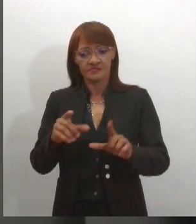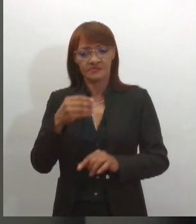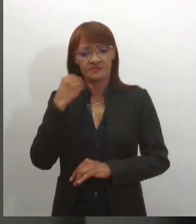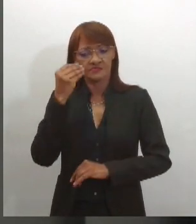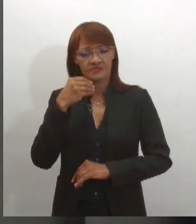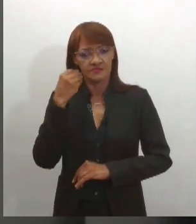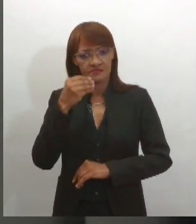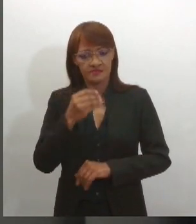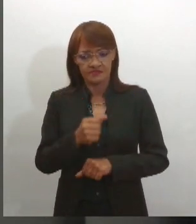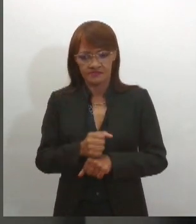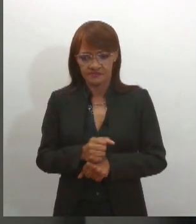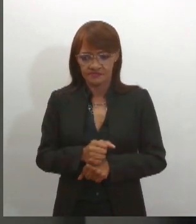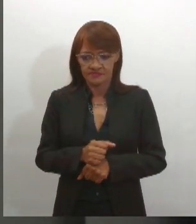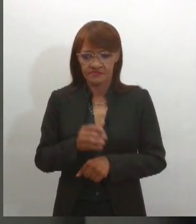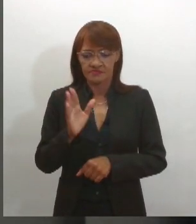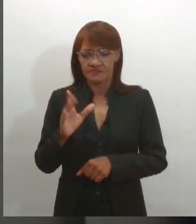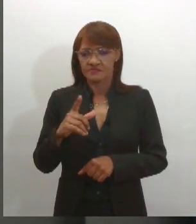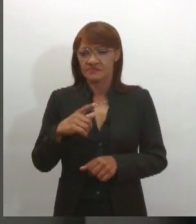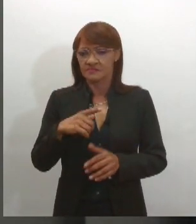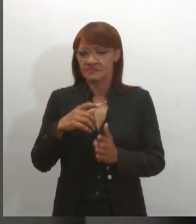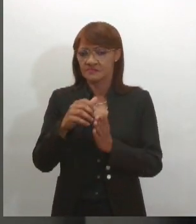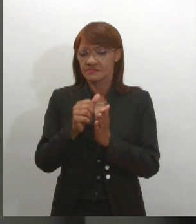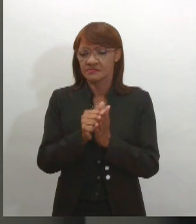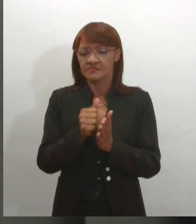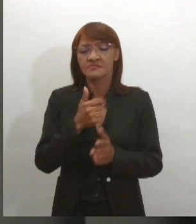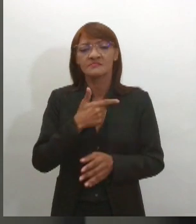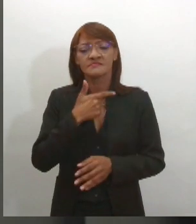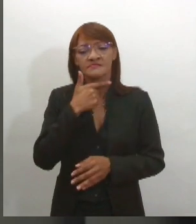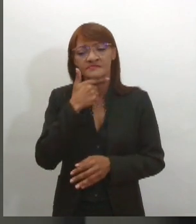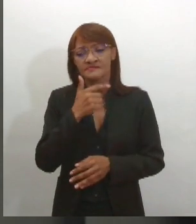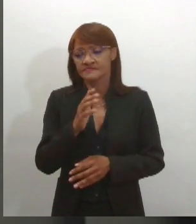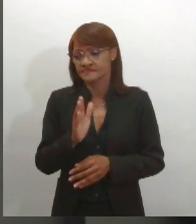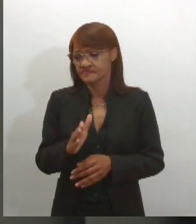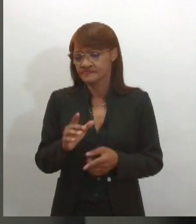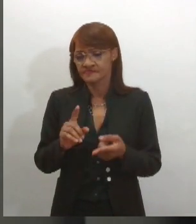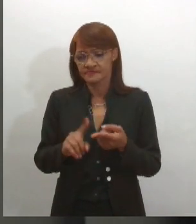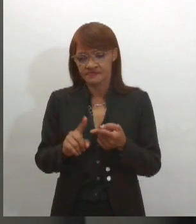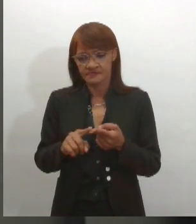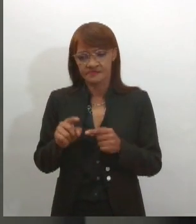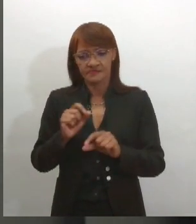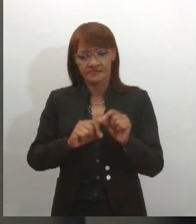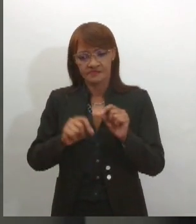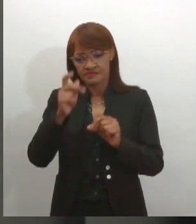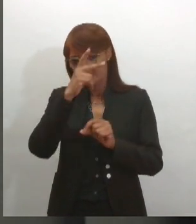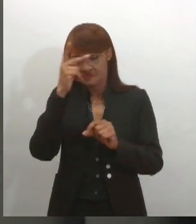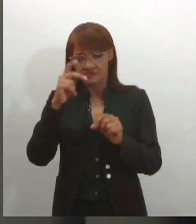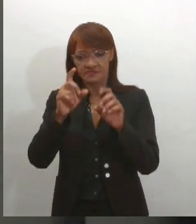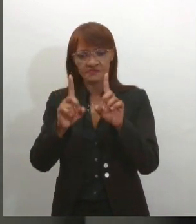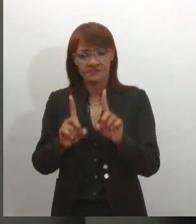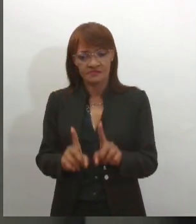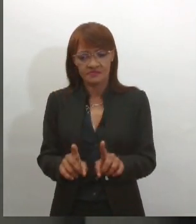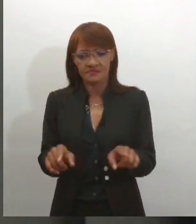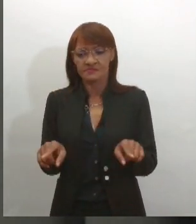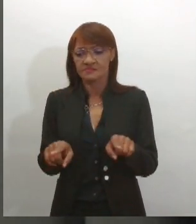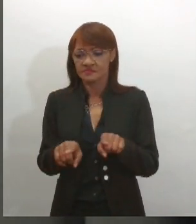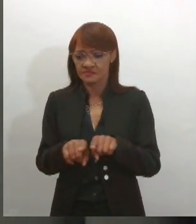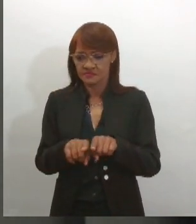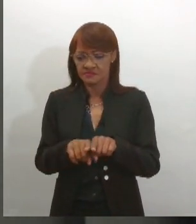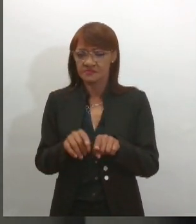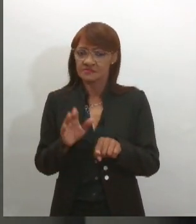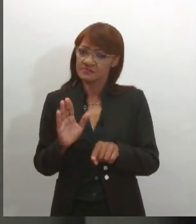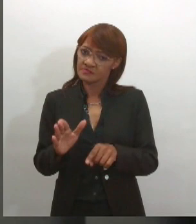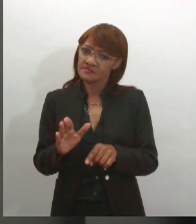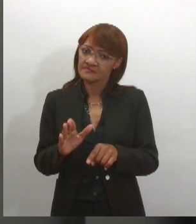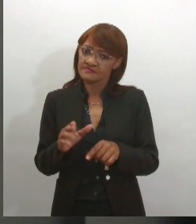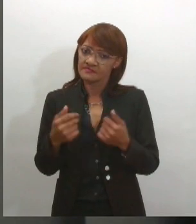cadastro para vagas afirmativas destinadas a pessoas com deficiências também é necessária a apresentação do laudo médico o atendimento